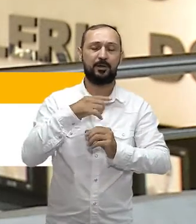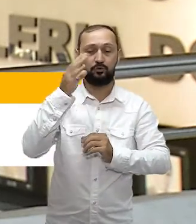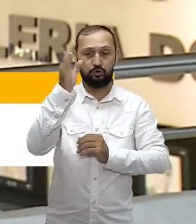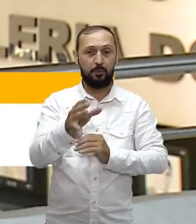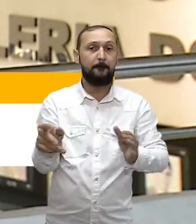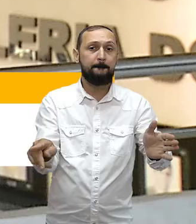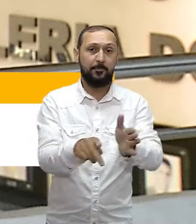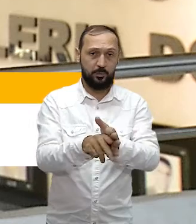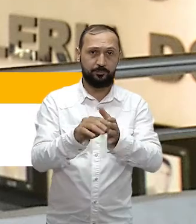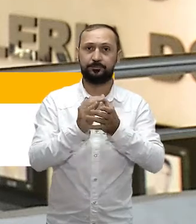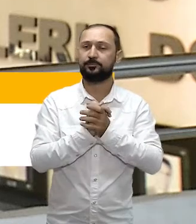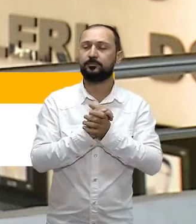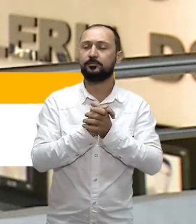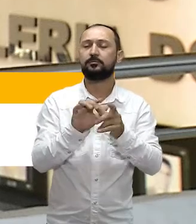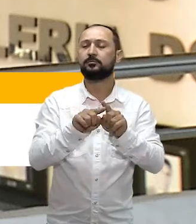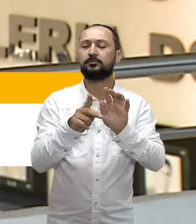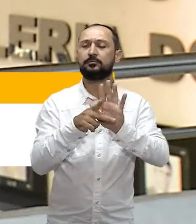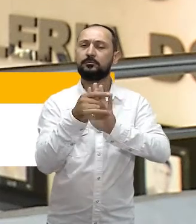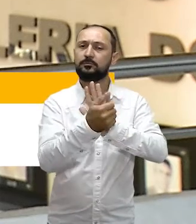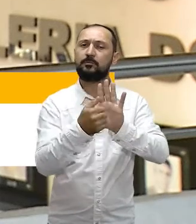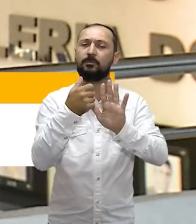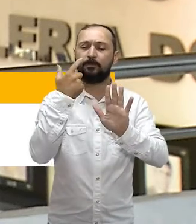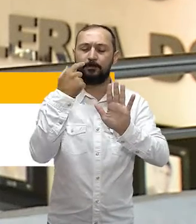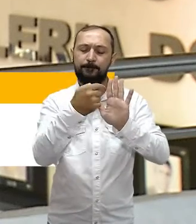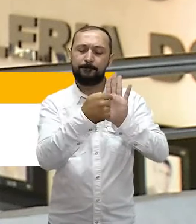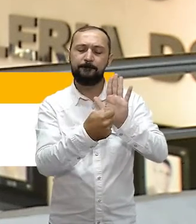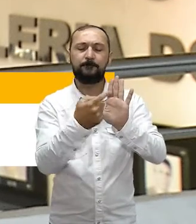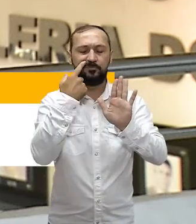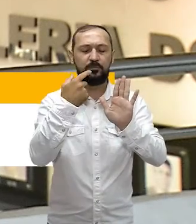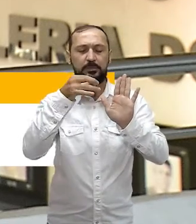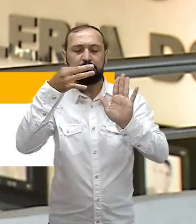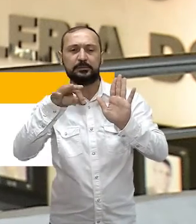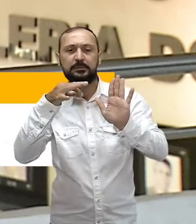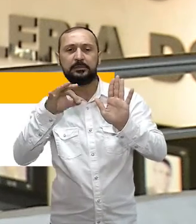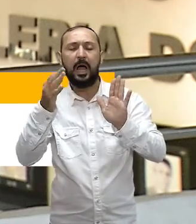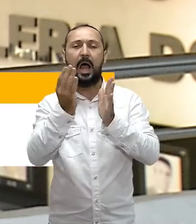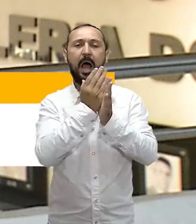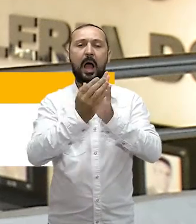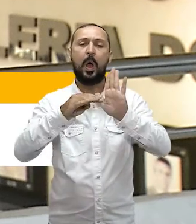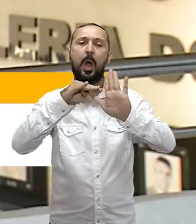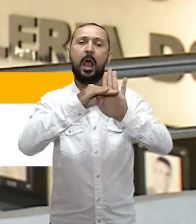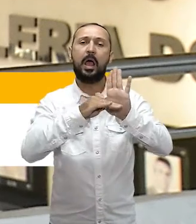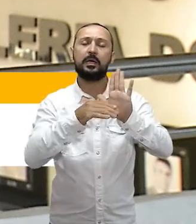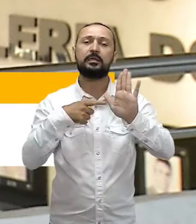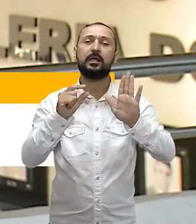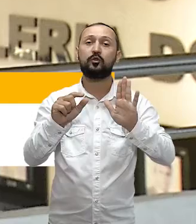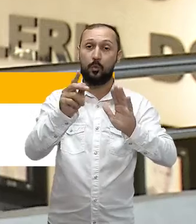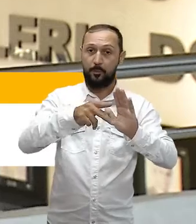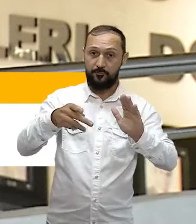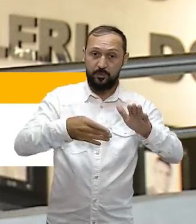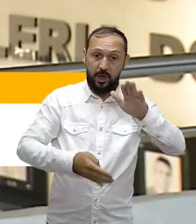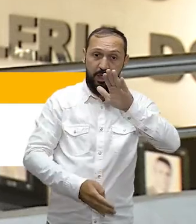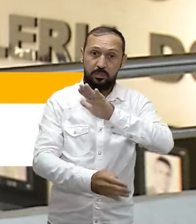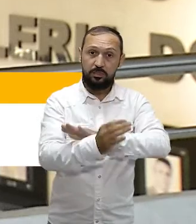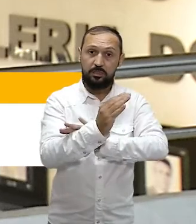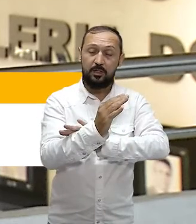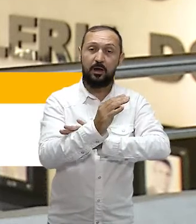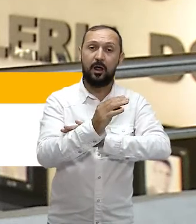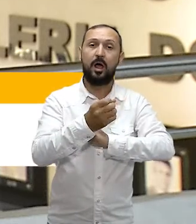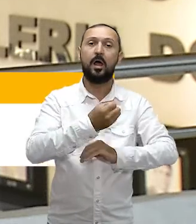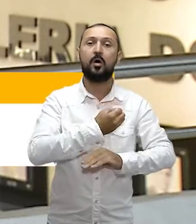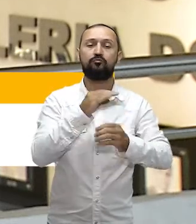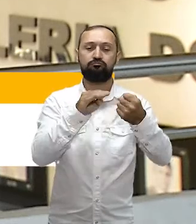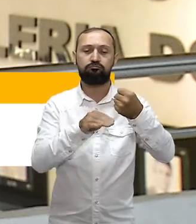com dedicação exclusiva Além disso o projeto prevê a revisão de critérios para o